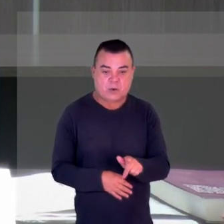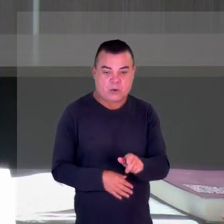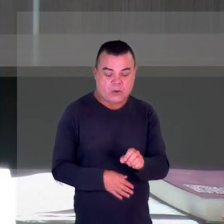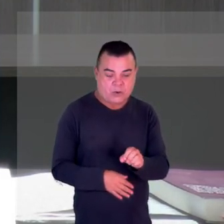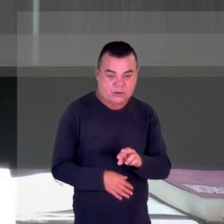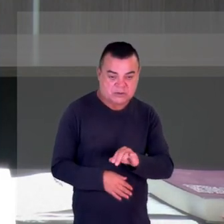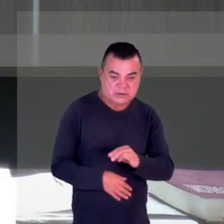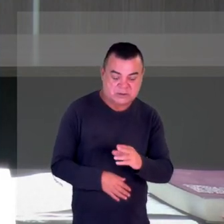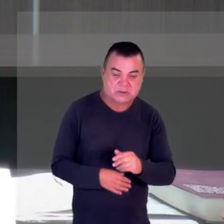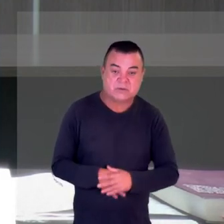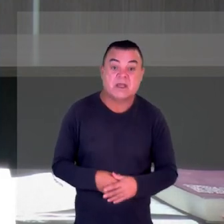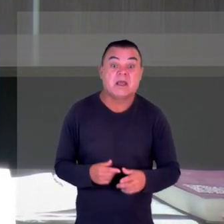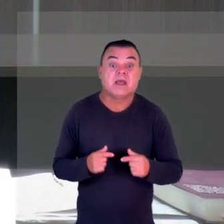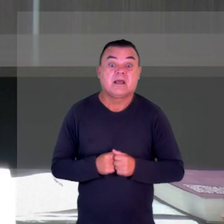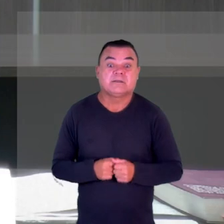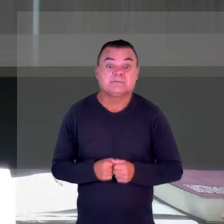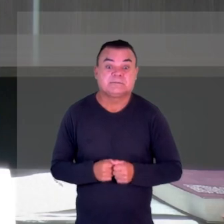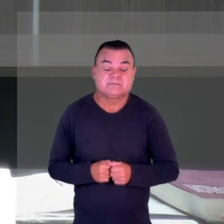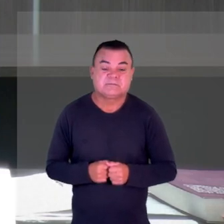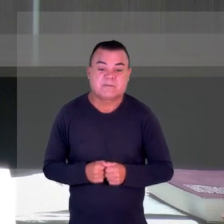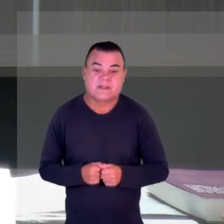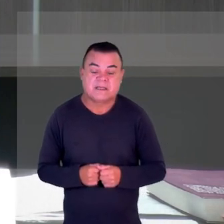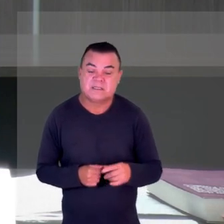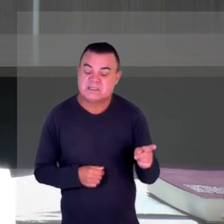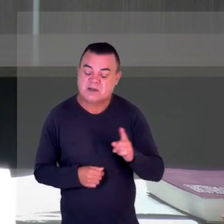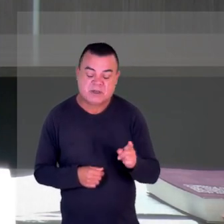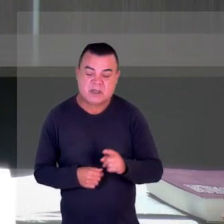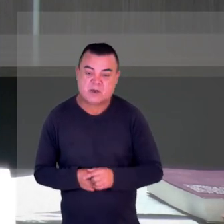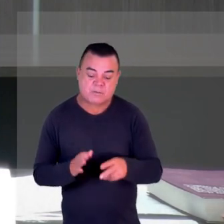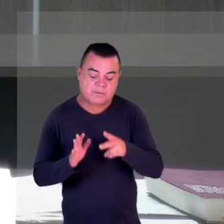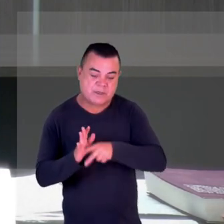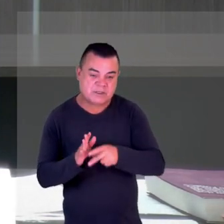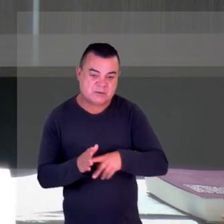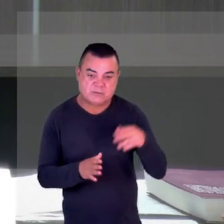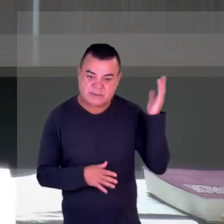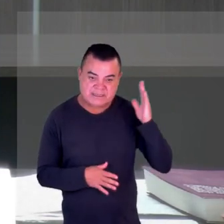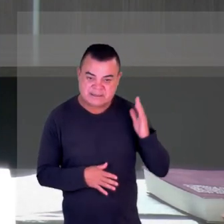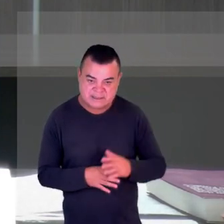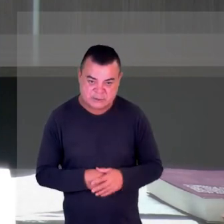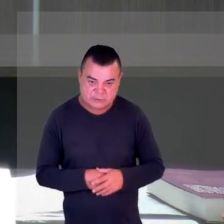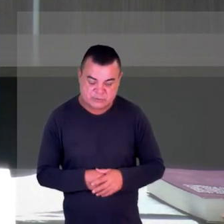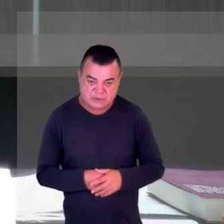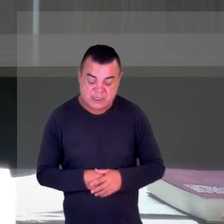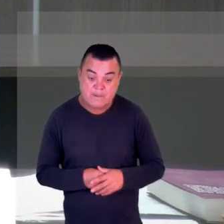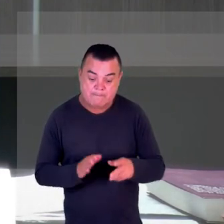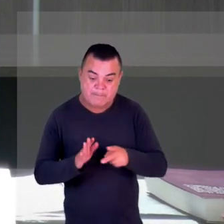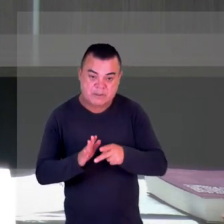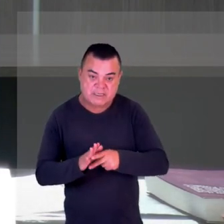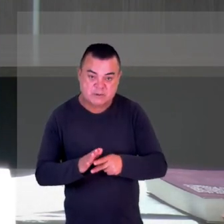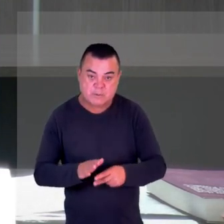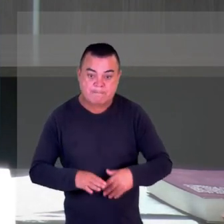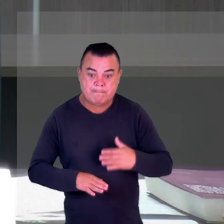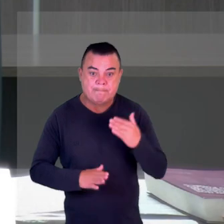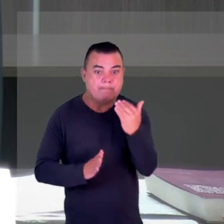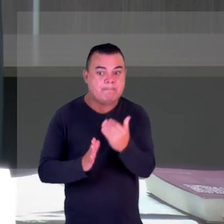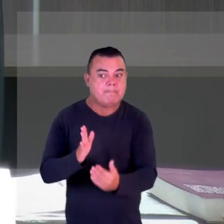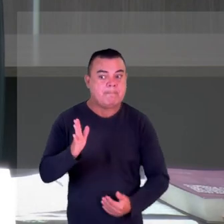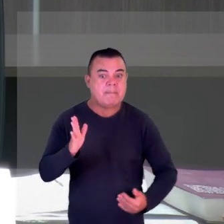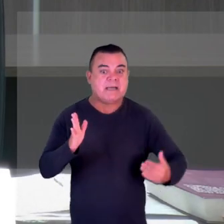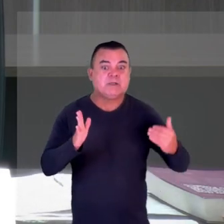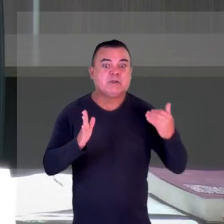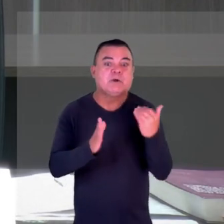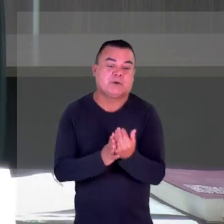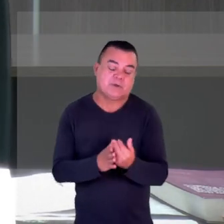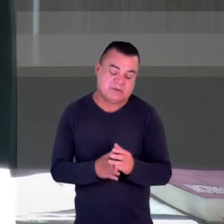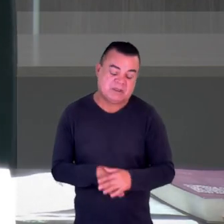nós temos que prestar bastante atenção e não é um projeto do Brasil é um projeto bem maior é um projeto transfronteiriço